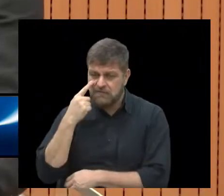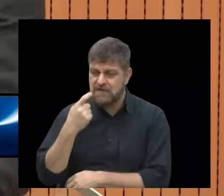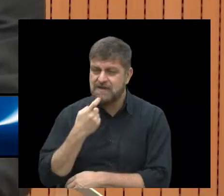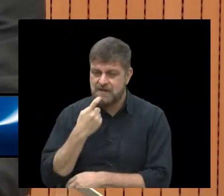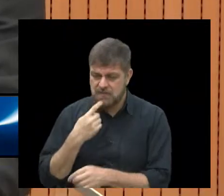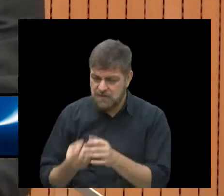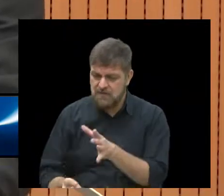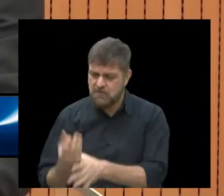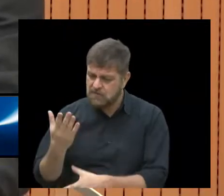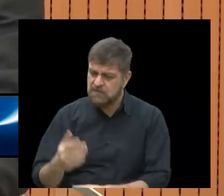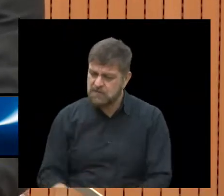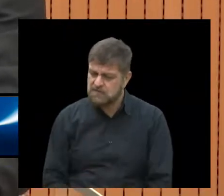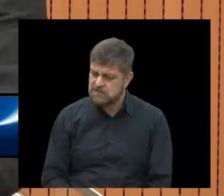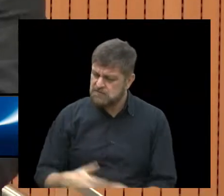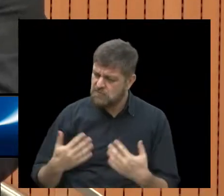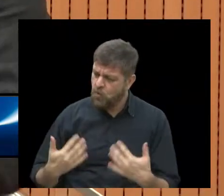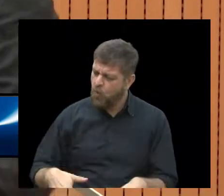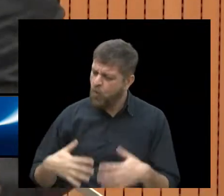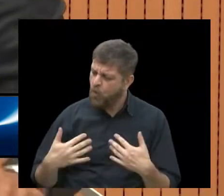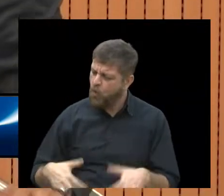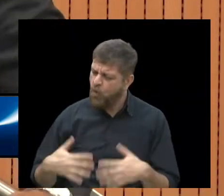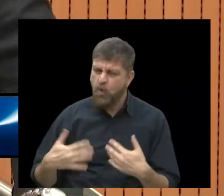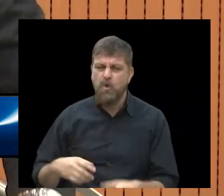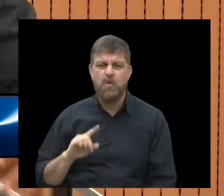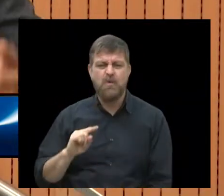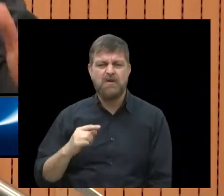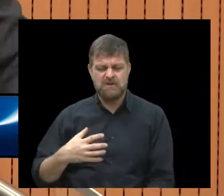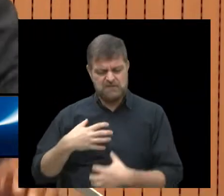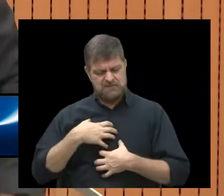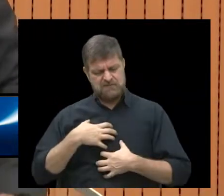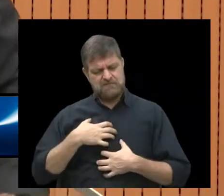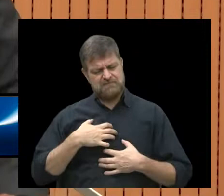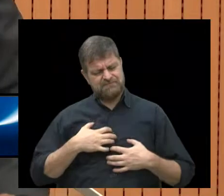município de Campinas, né? E o que me deixou